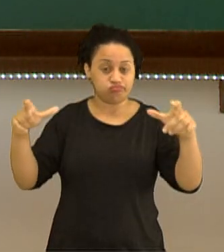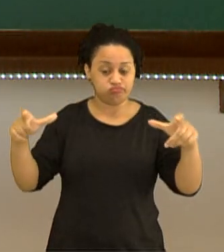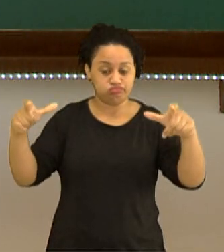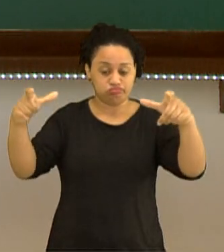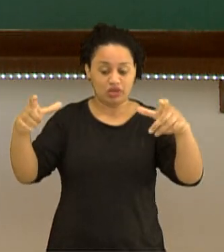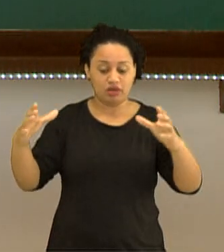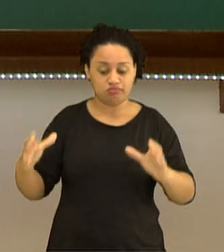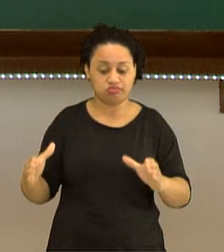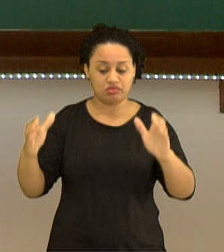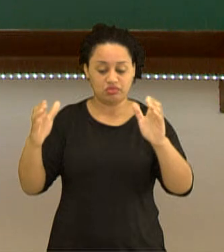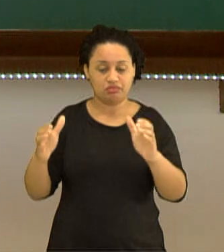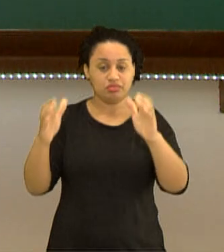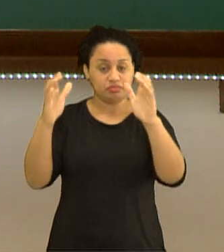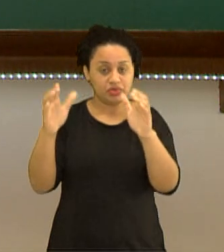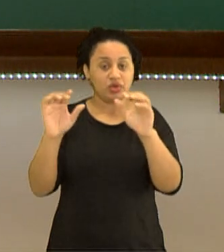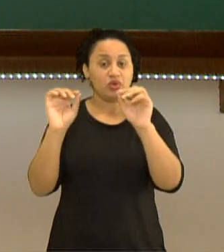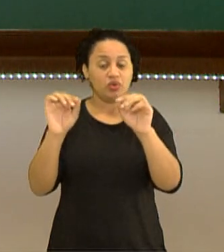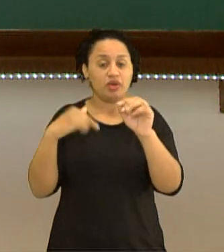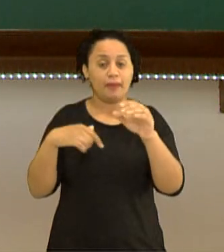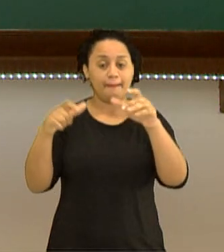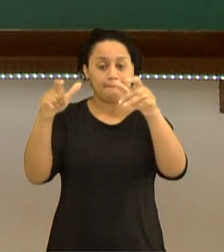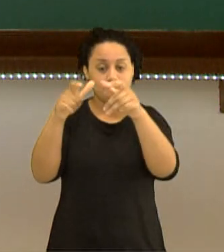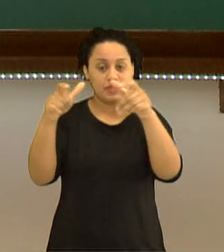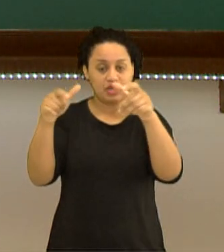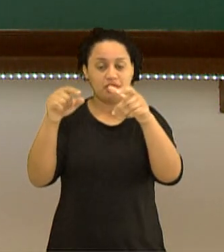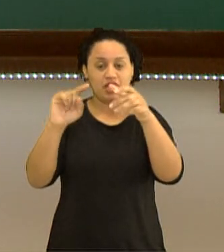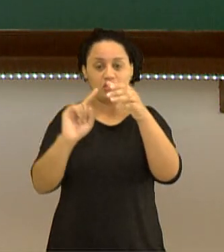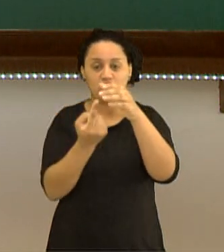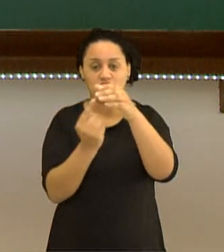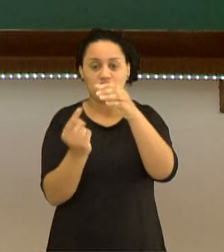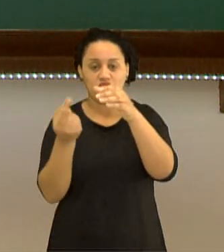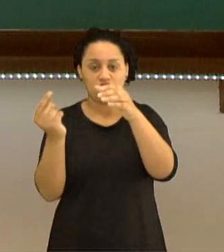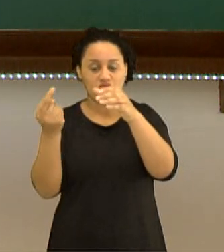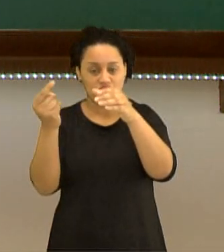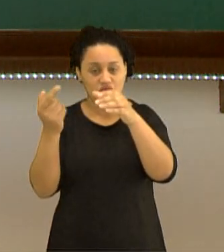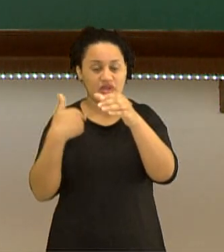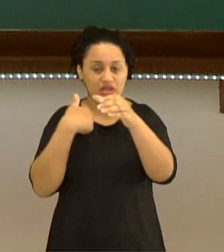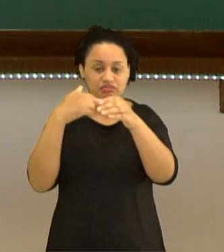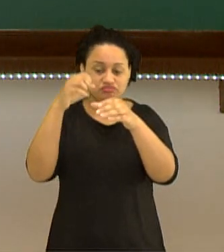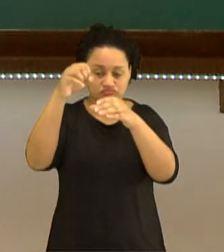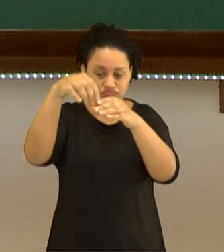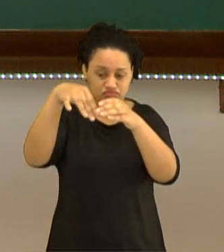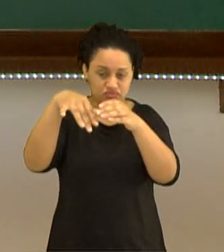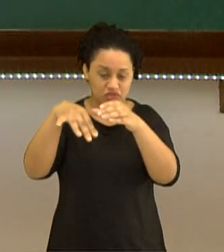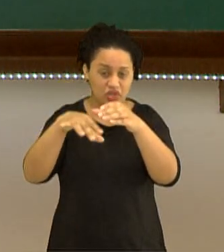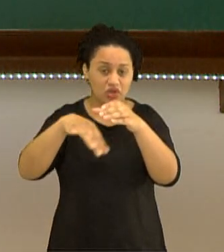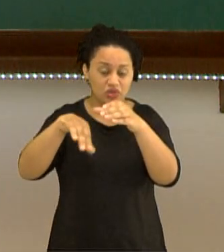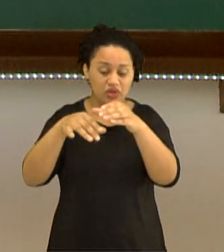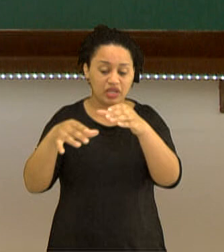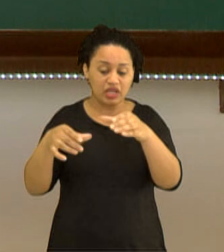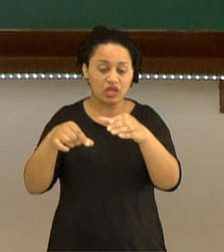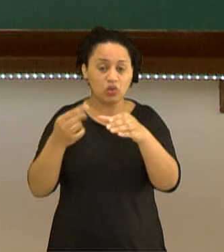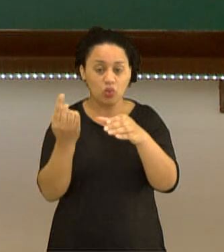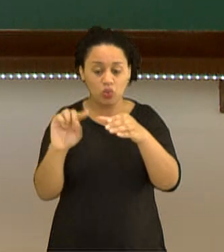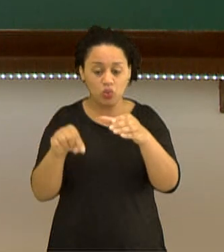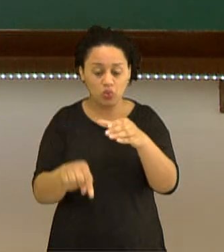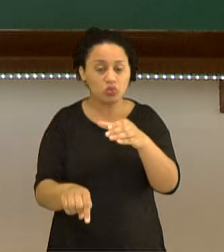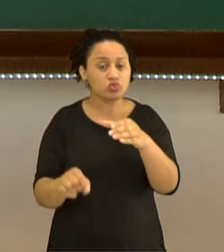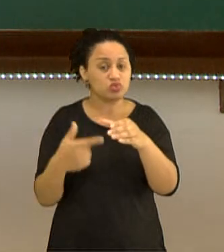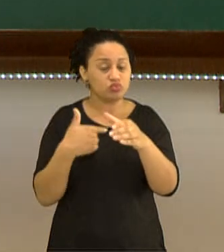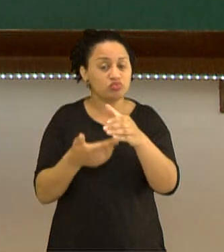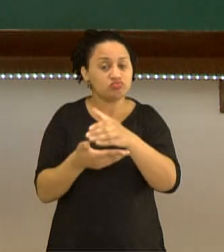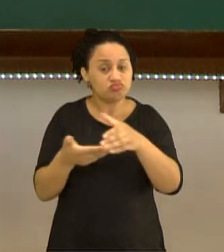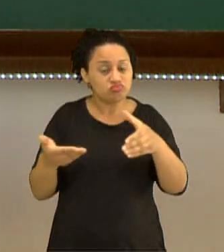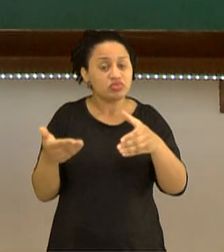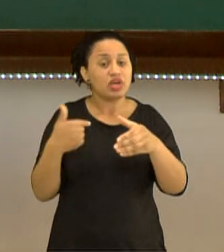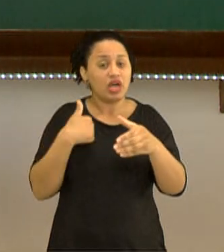um em cima do outro, o primeiro de cima furado, a tampa também, que possa transpassar até no último, só o último sem furo.